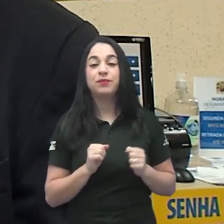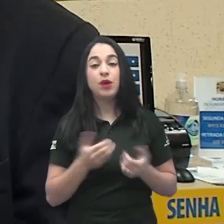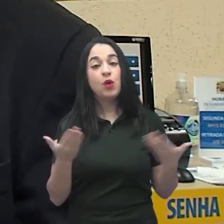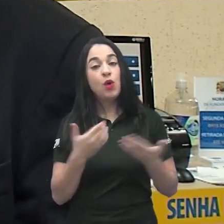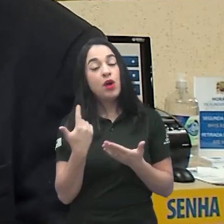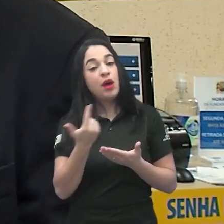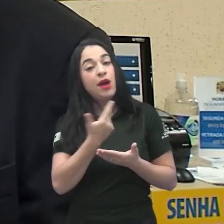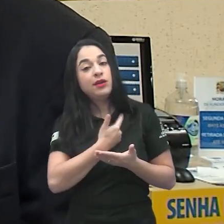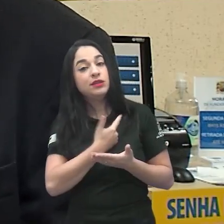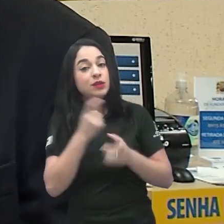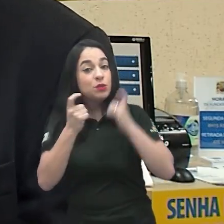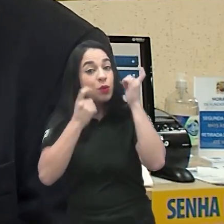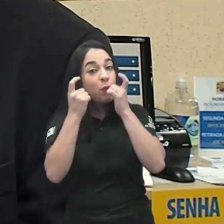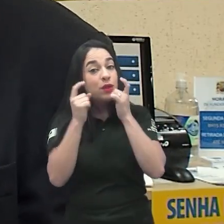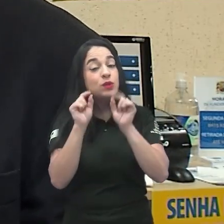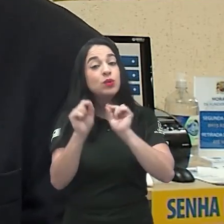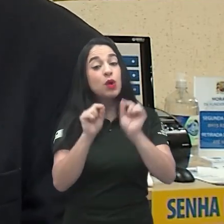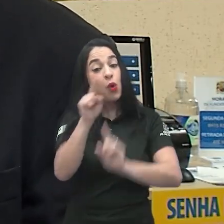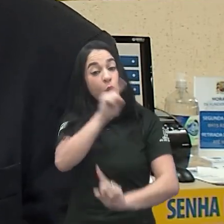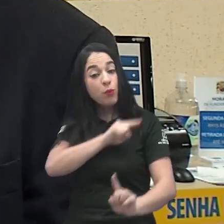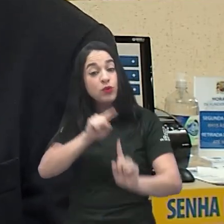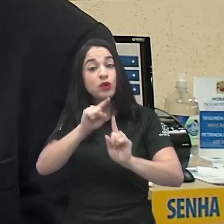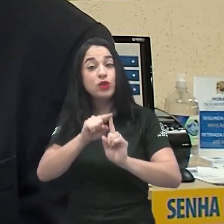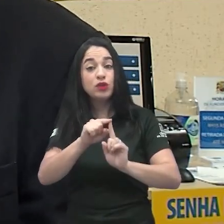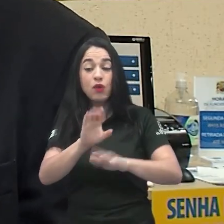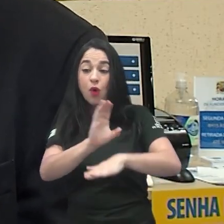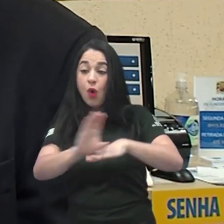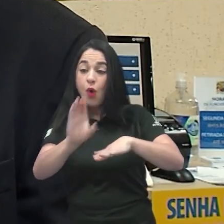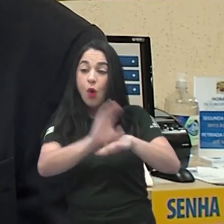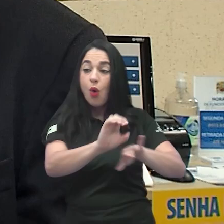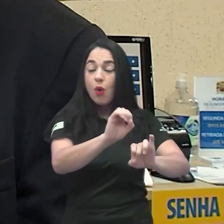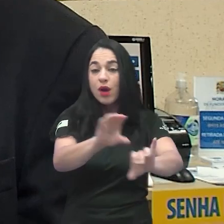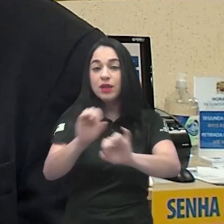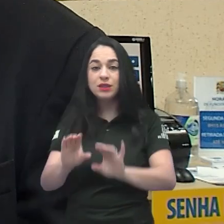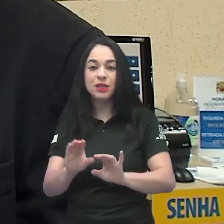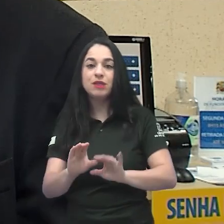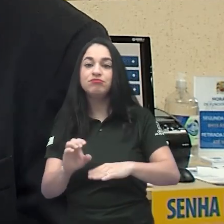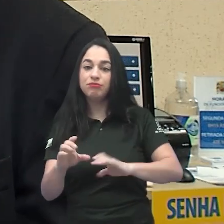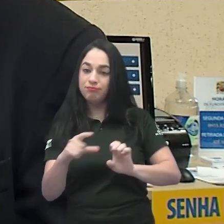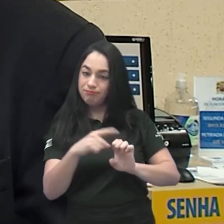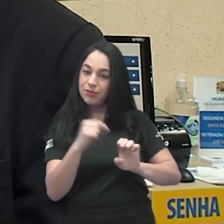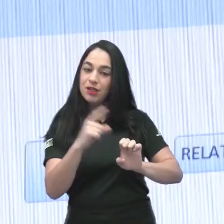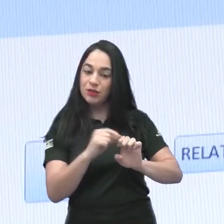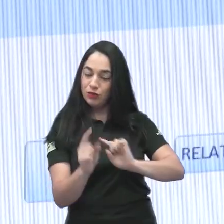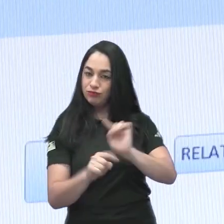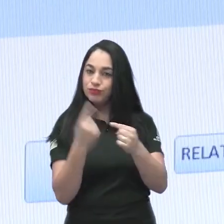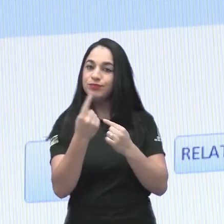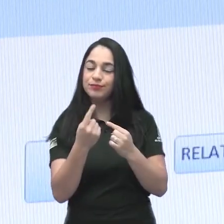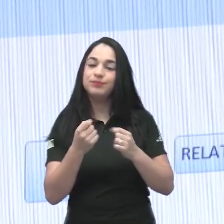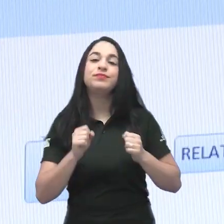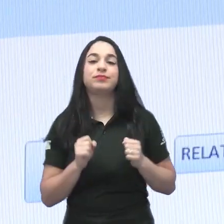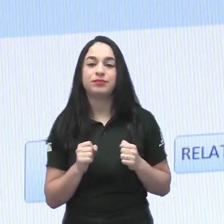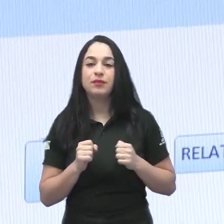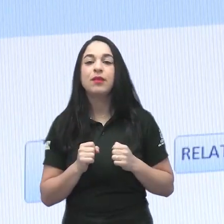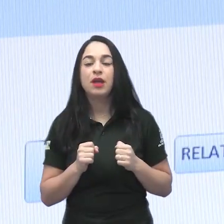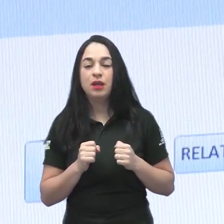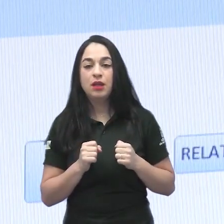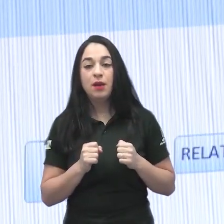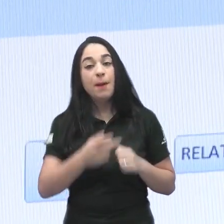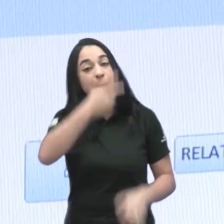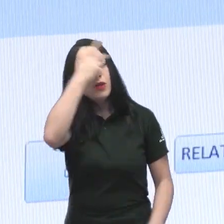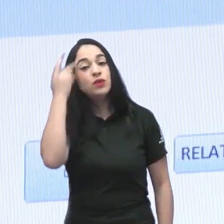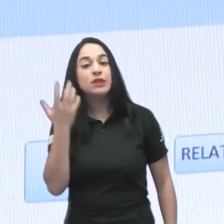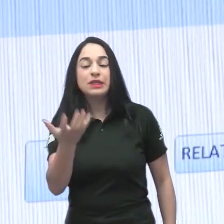nossa preocupação é trazer cursos para que esses empreendedores continuem, que eles cresçam. A formalização de uma empresa é o